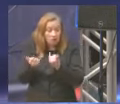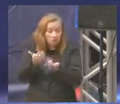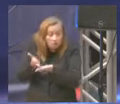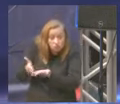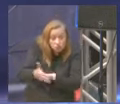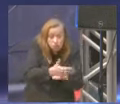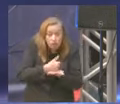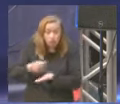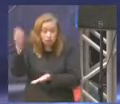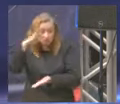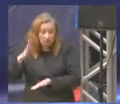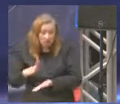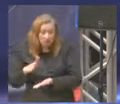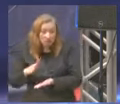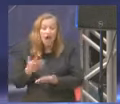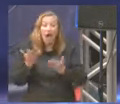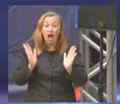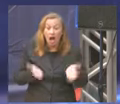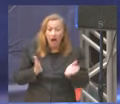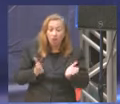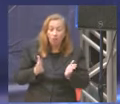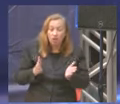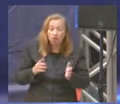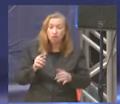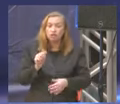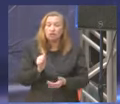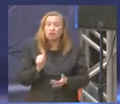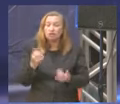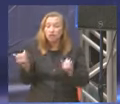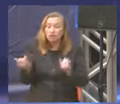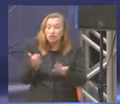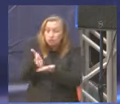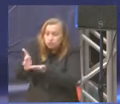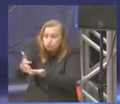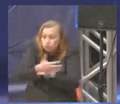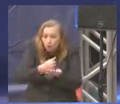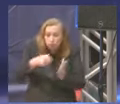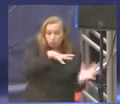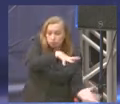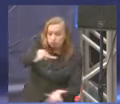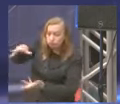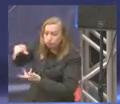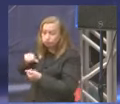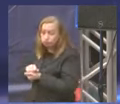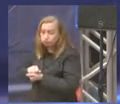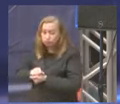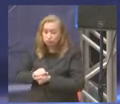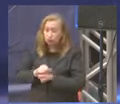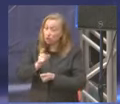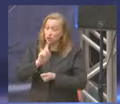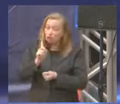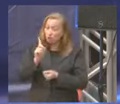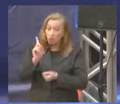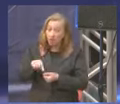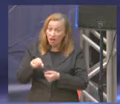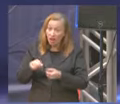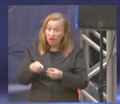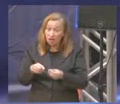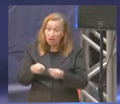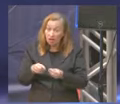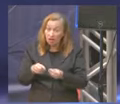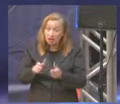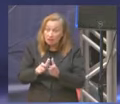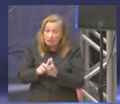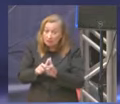Okay? Os dados de mundo, tá, eles não são tão discrepantes assim quanto os nossos do Brasil, a